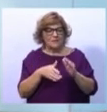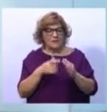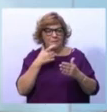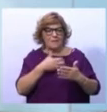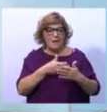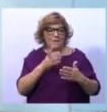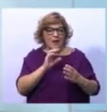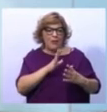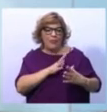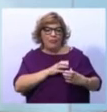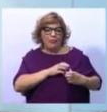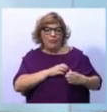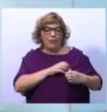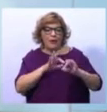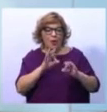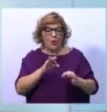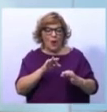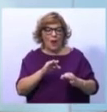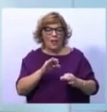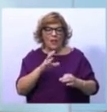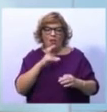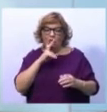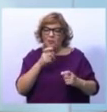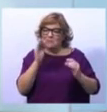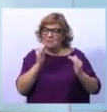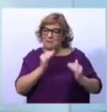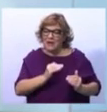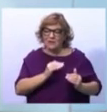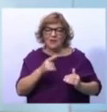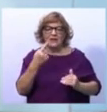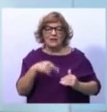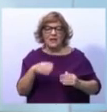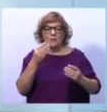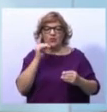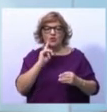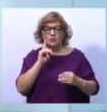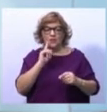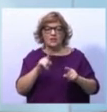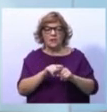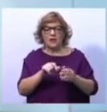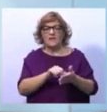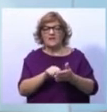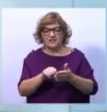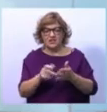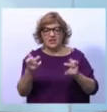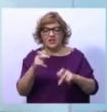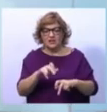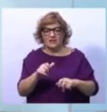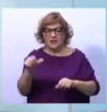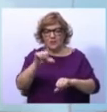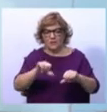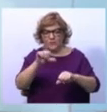mama fica mais pequena, uhum. E que não está tão dura, e também é uma altura em que muitas mulheres acabam por desistir e introduzir uma